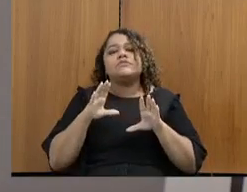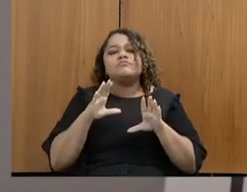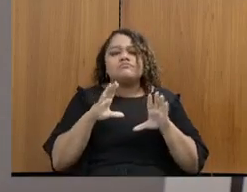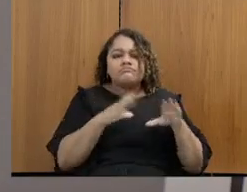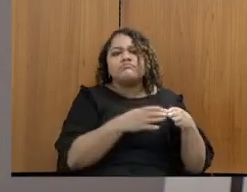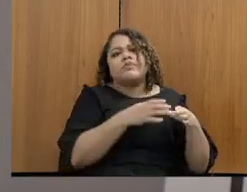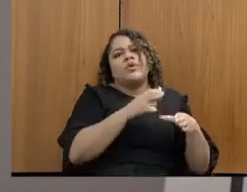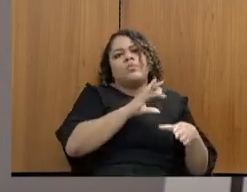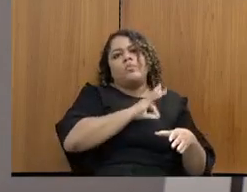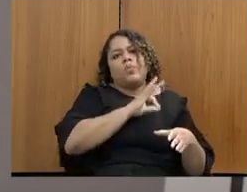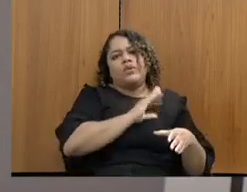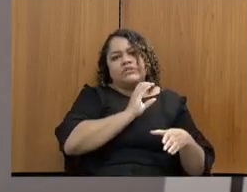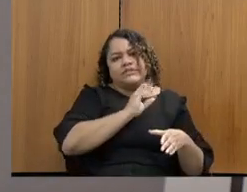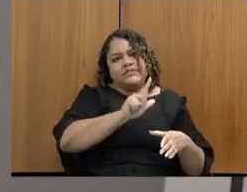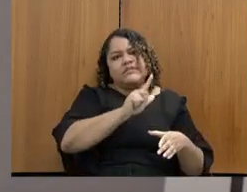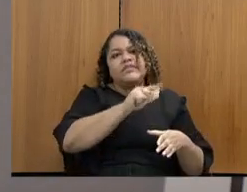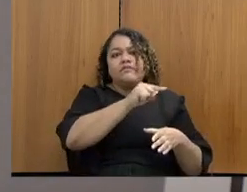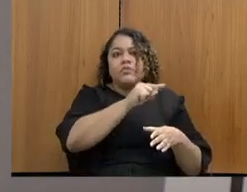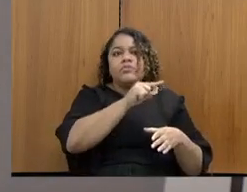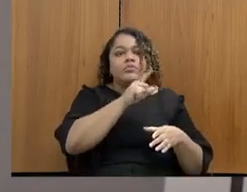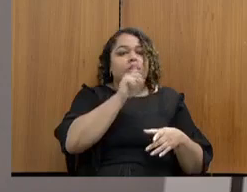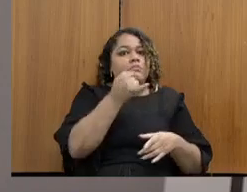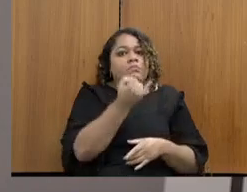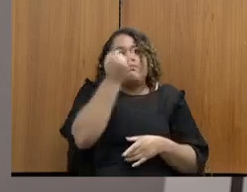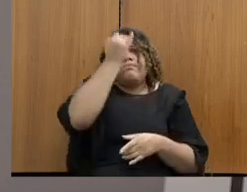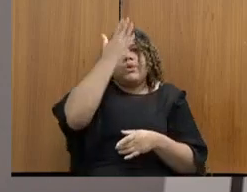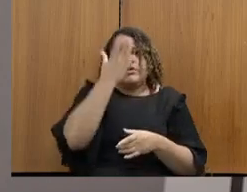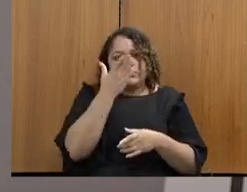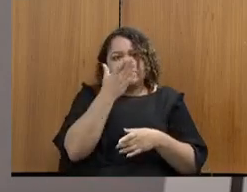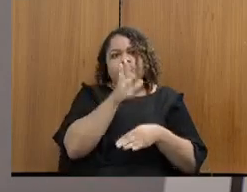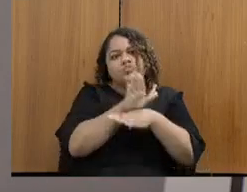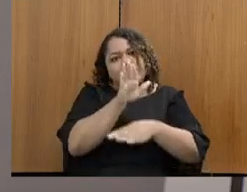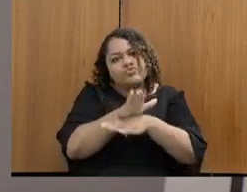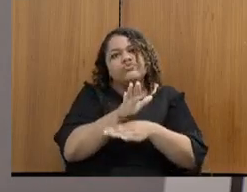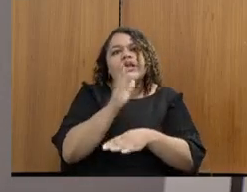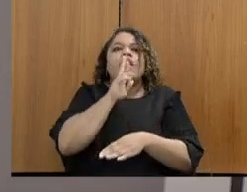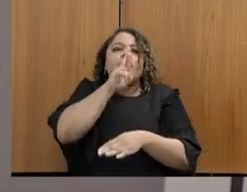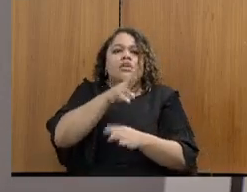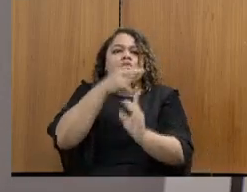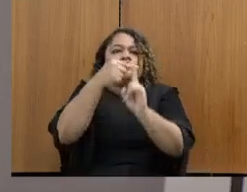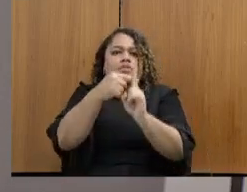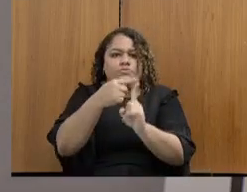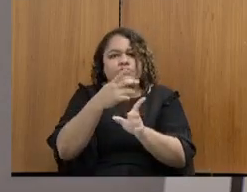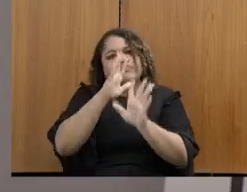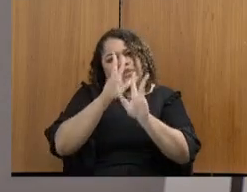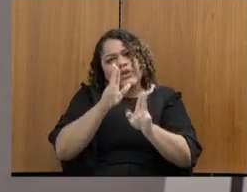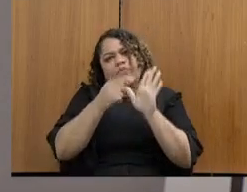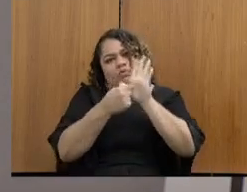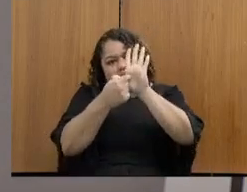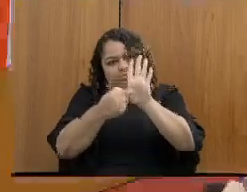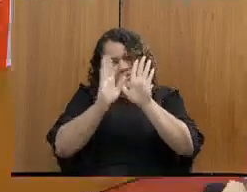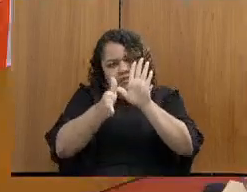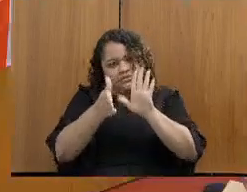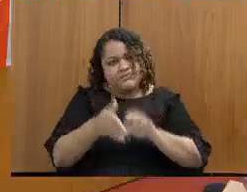extremamente significativa é para esses resultados tão positivos é conforme foram mostrados aqui